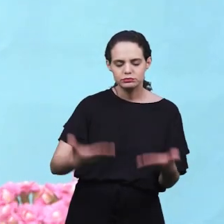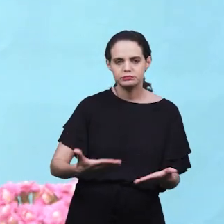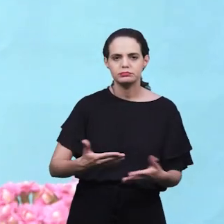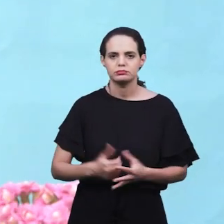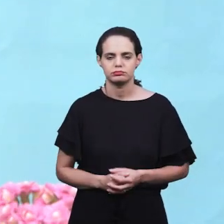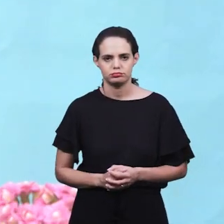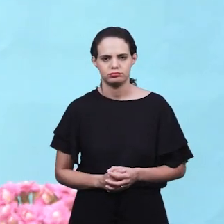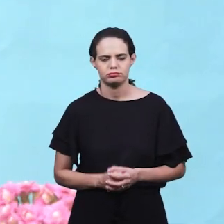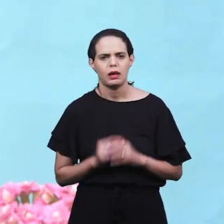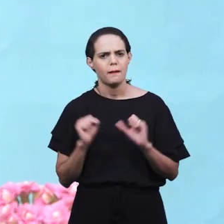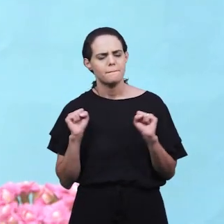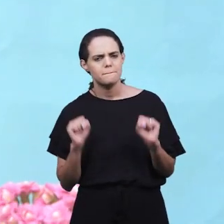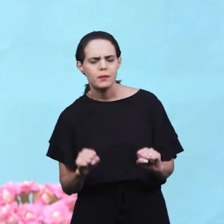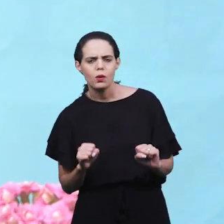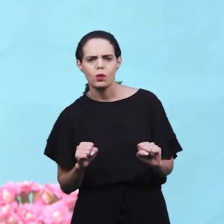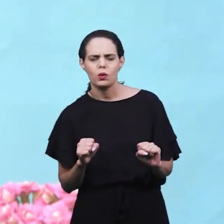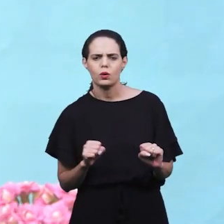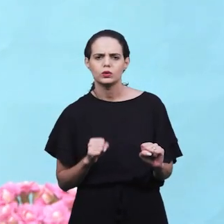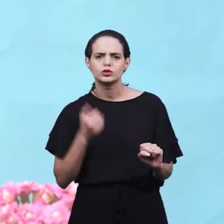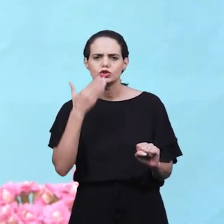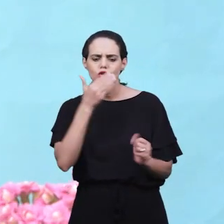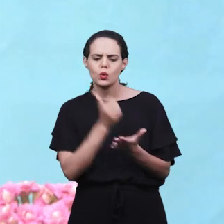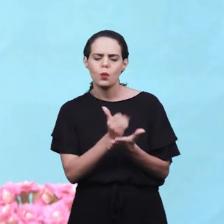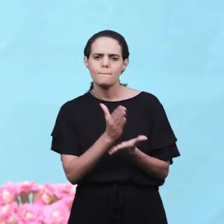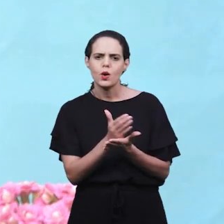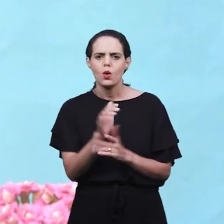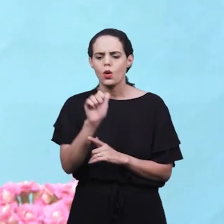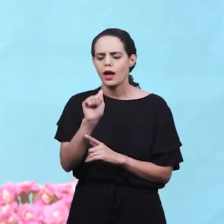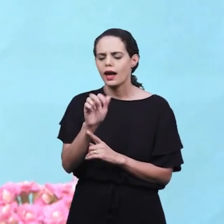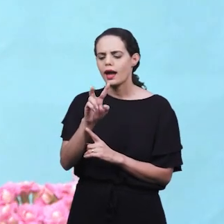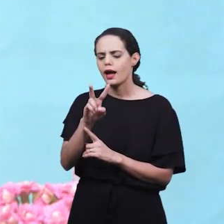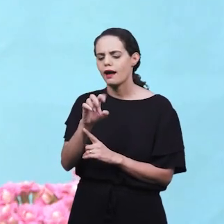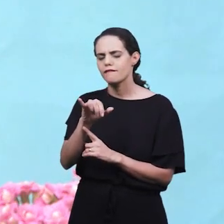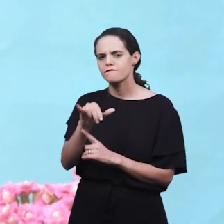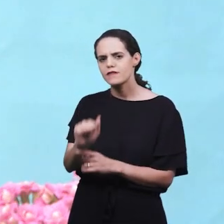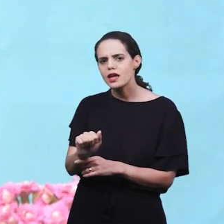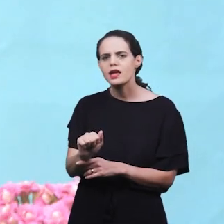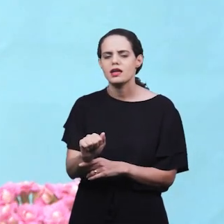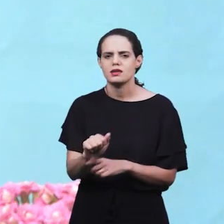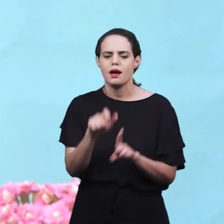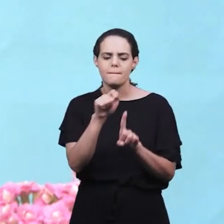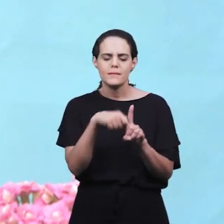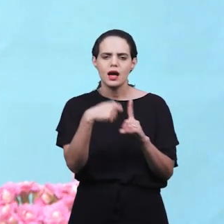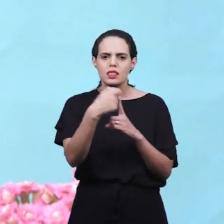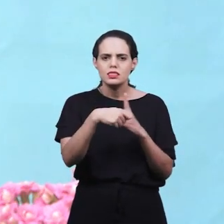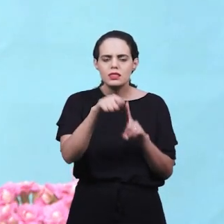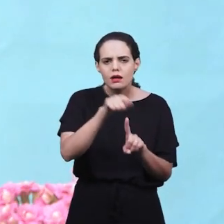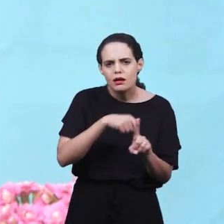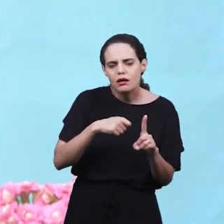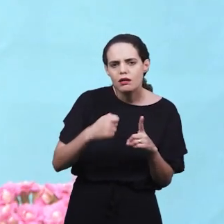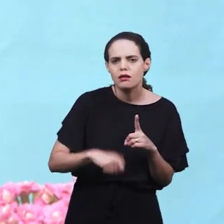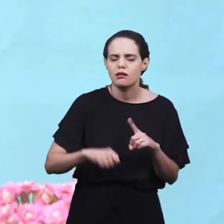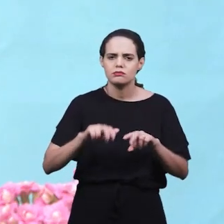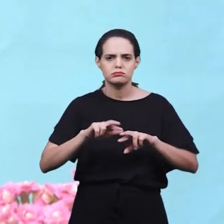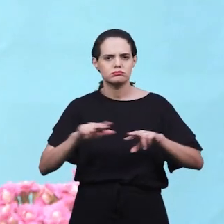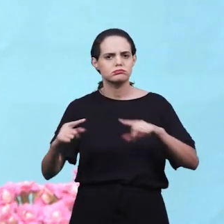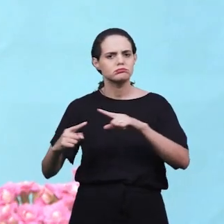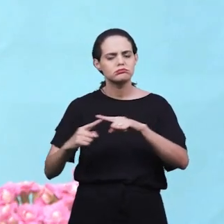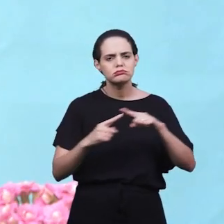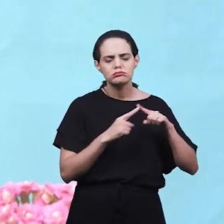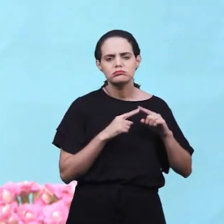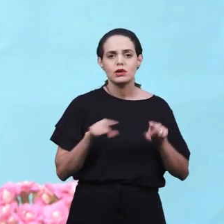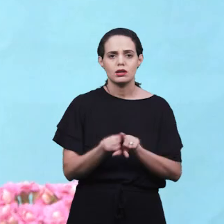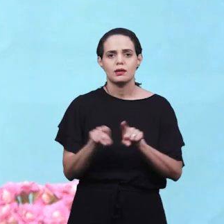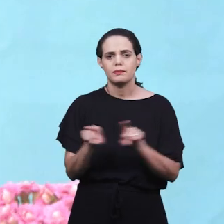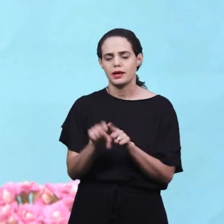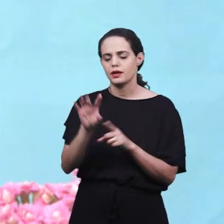ofertar o bolo de aveia, a banana, o biscoito de arroz com guacamole, tapioca